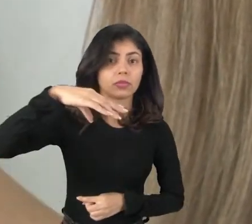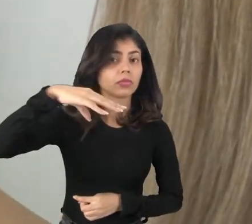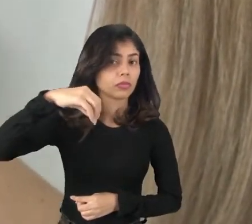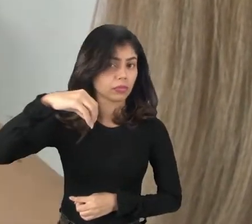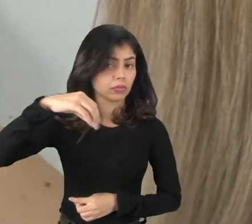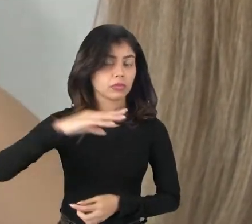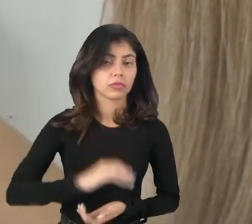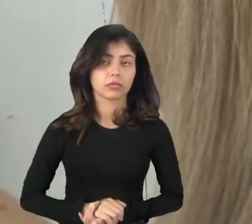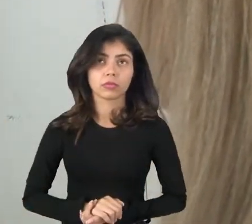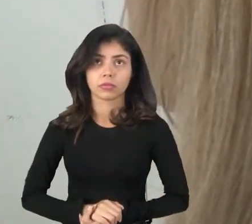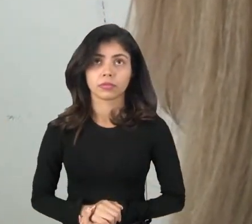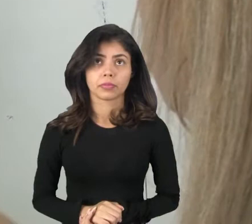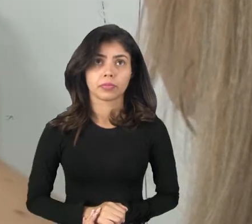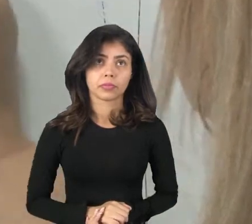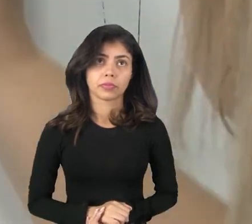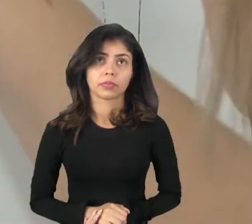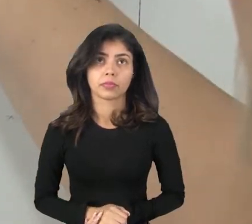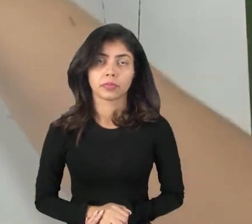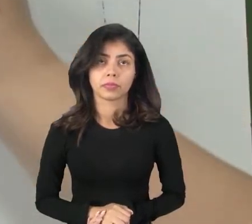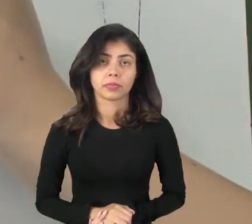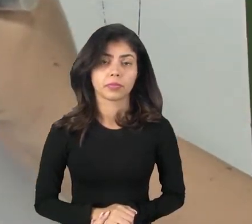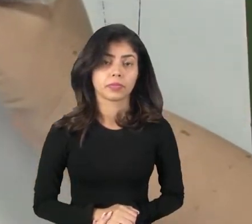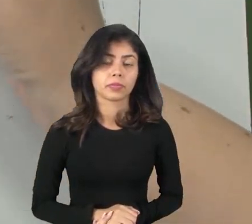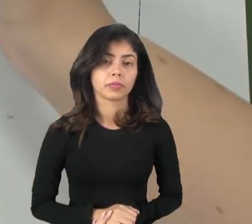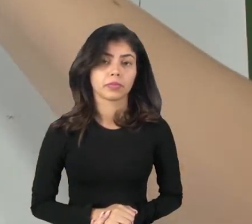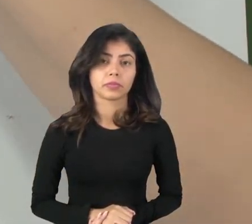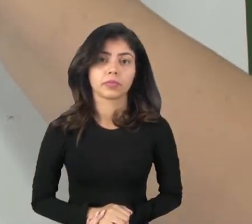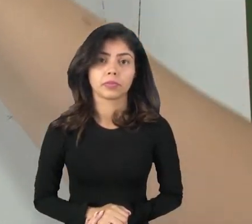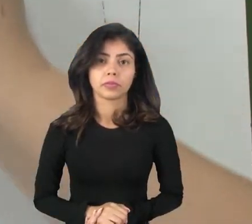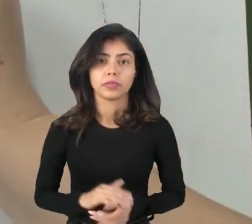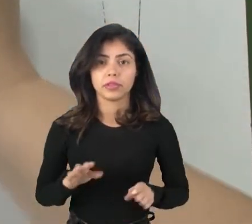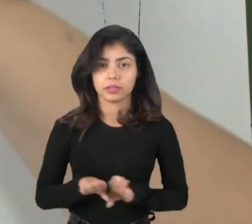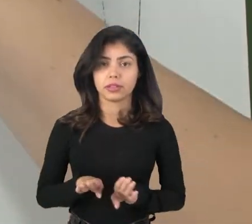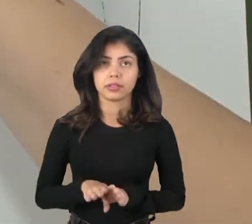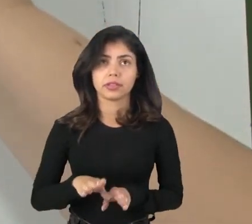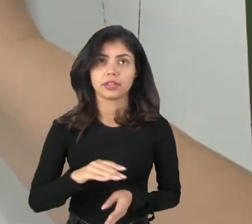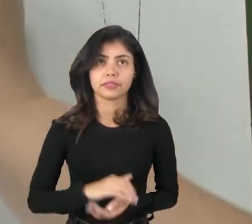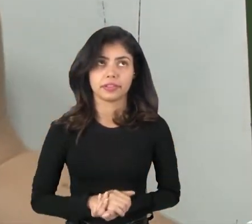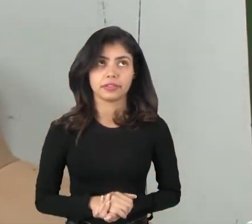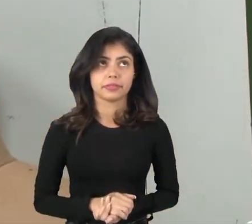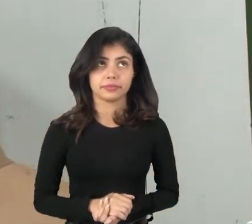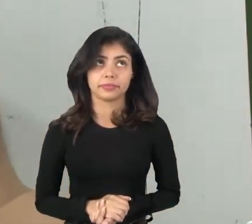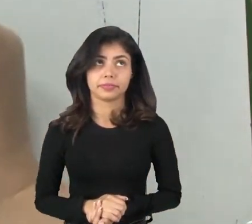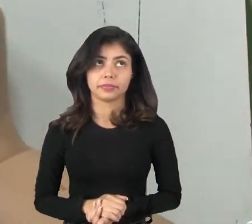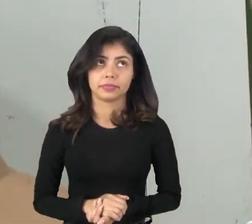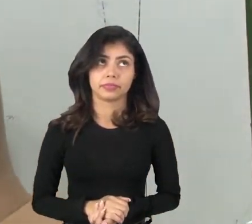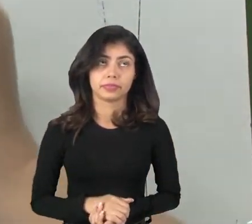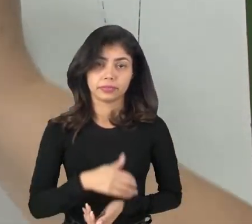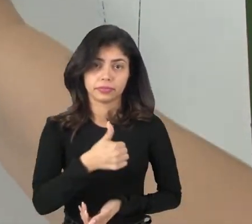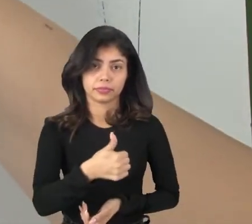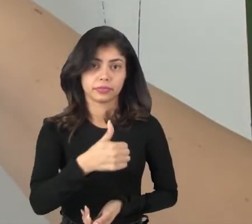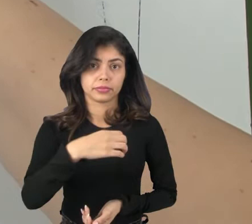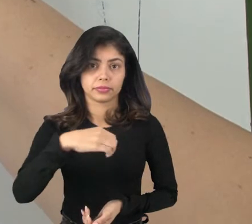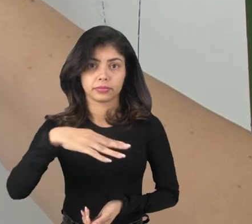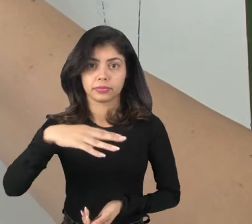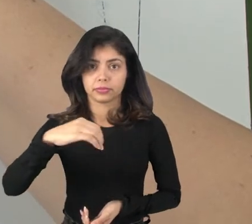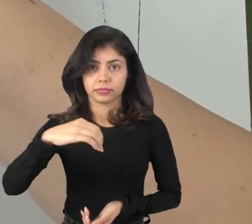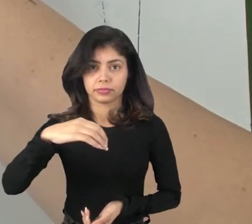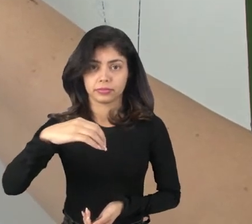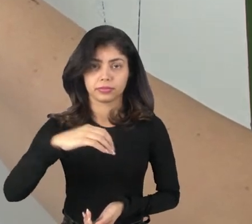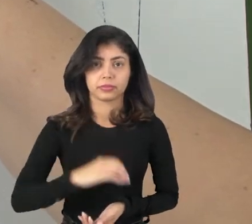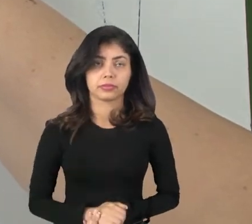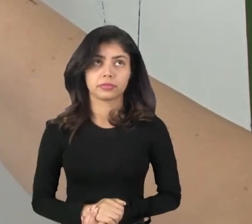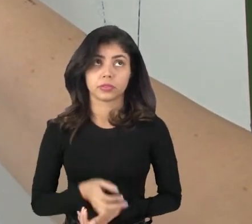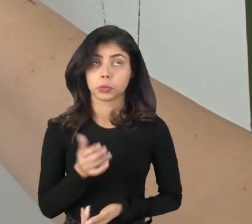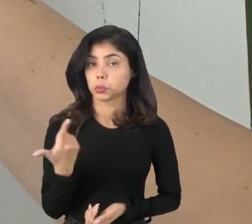mais 90, certinho? Então, eu vou fazer a adição. 0 com 0 permanece 0. Não